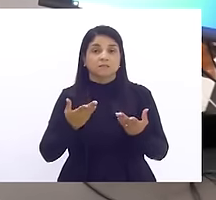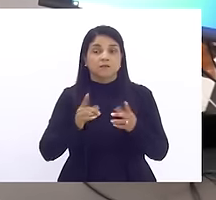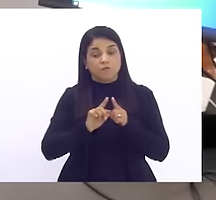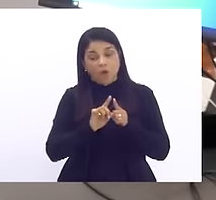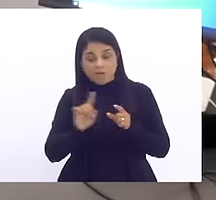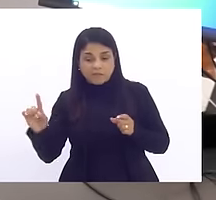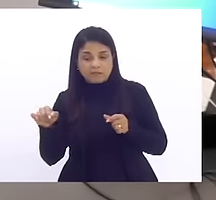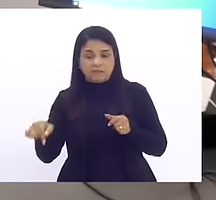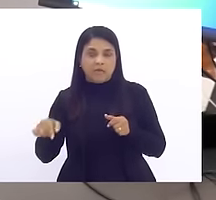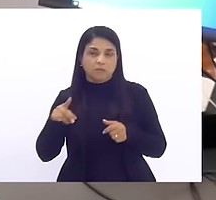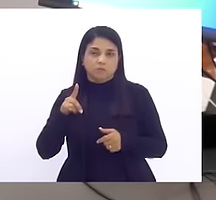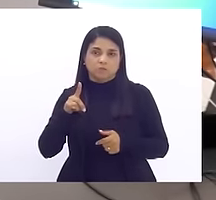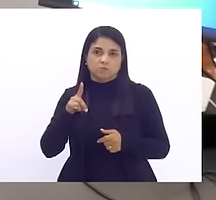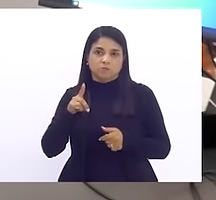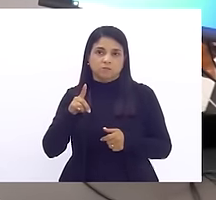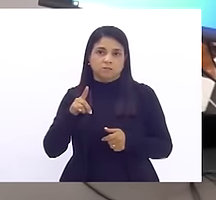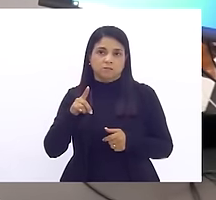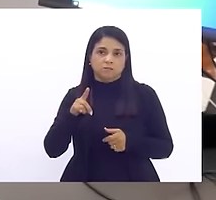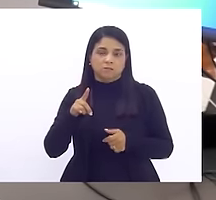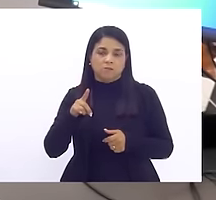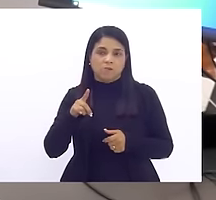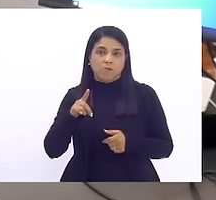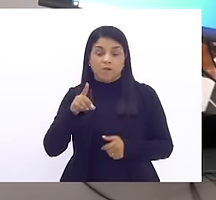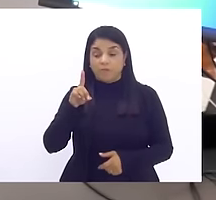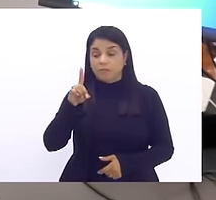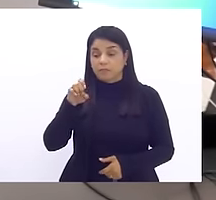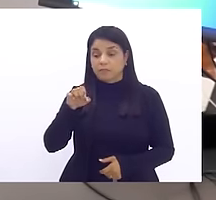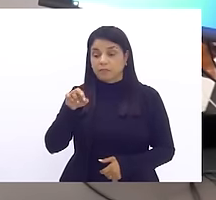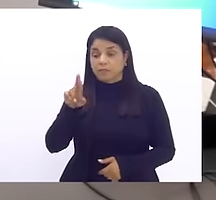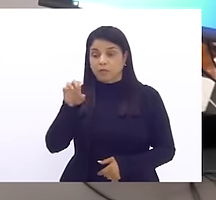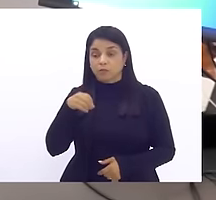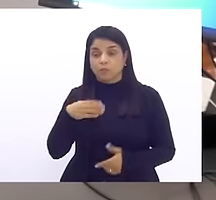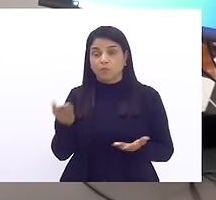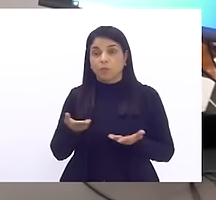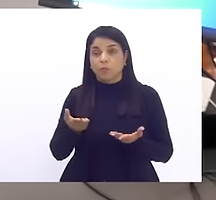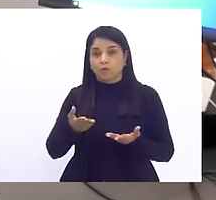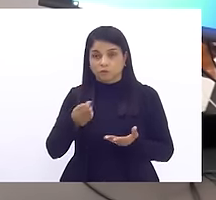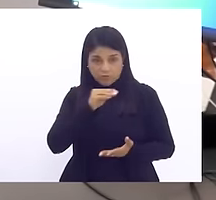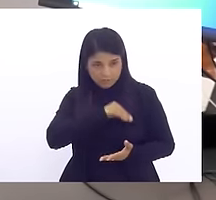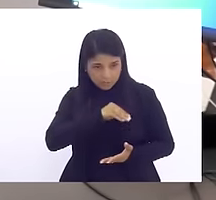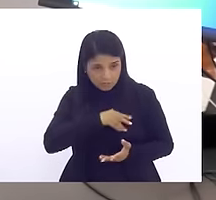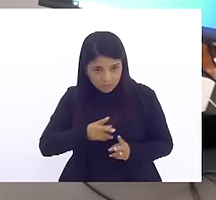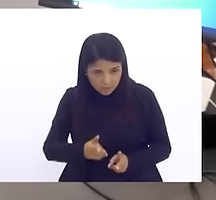imediatamente Não ele tá fazendo o quê no Death hoje absolutamente nada